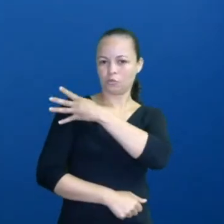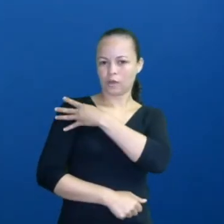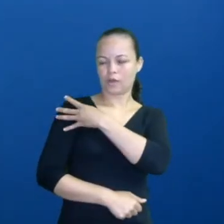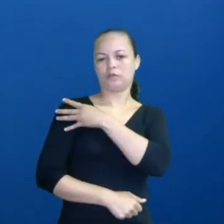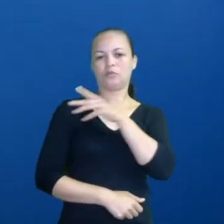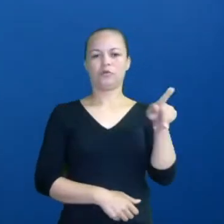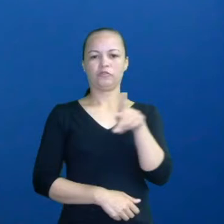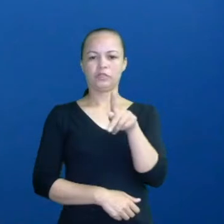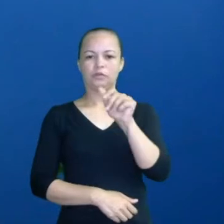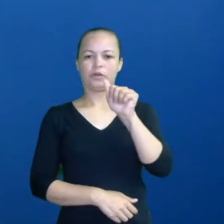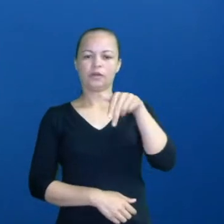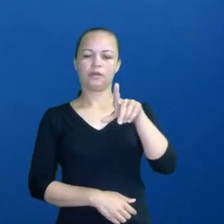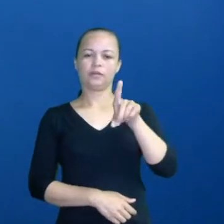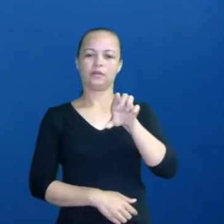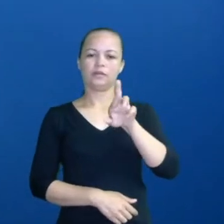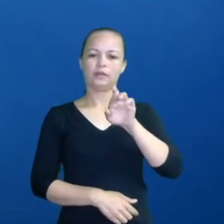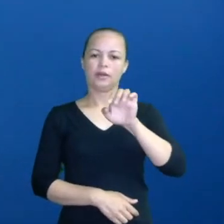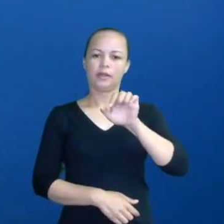professora Andréa.